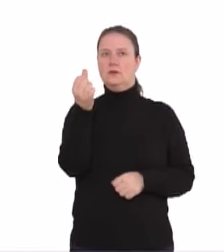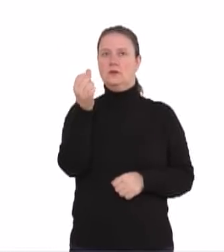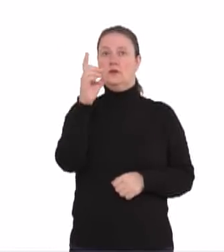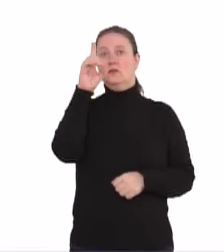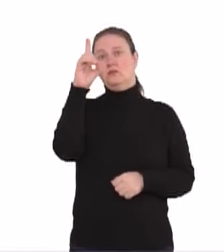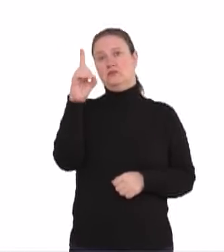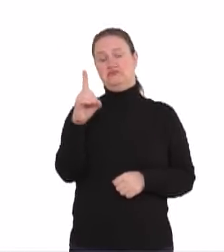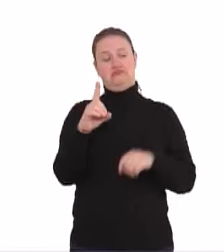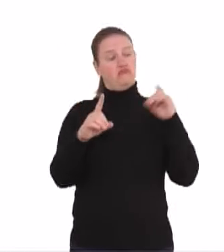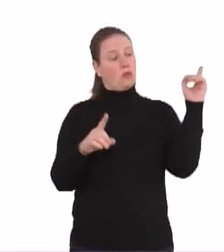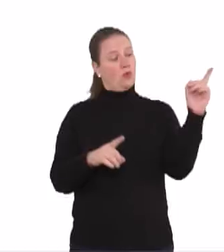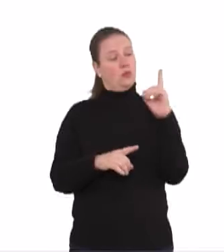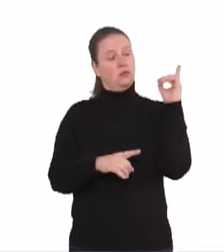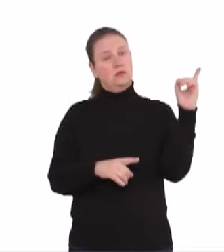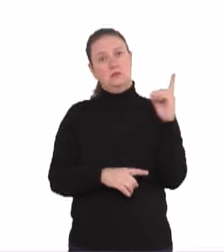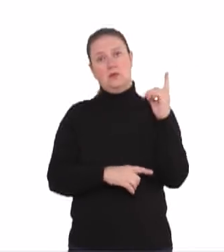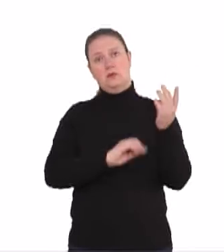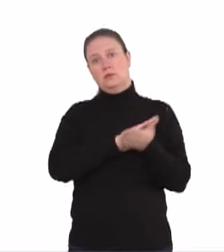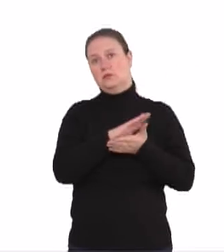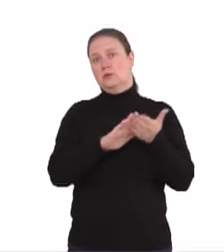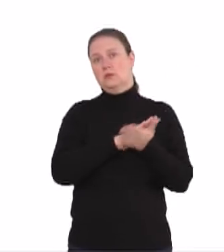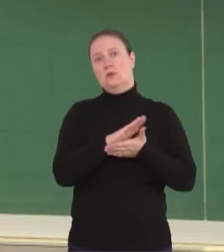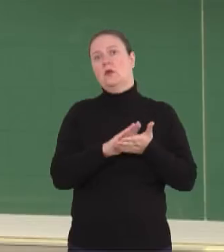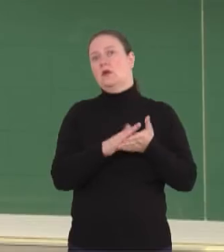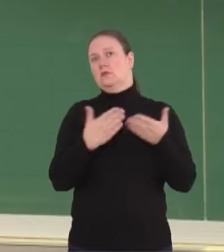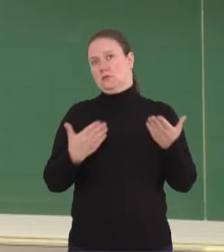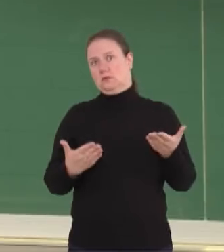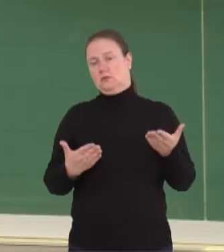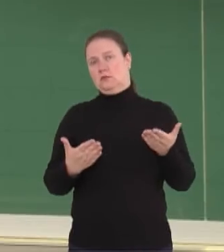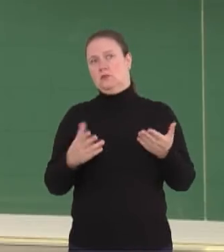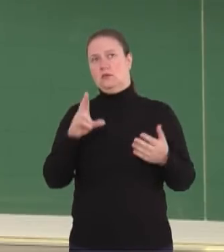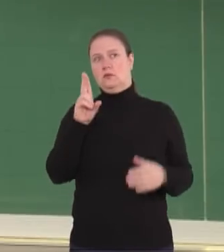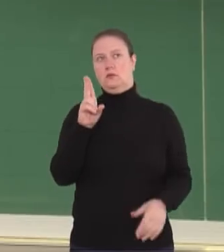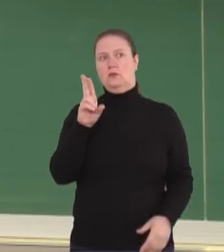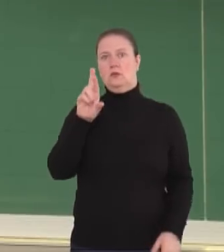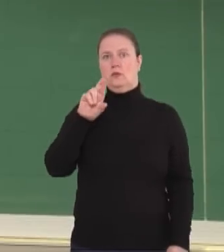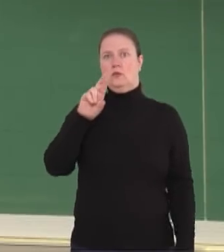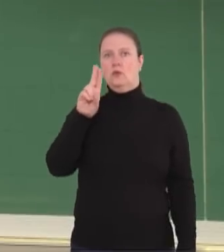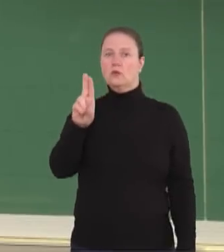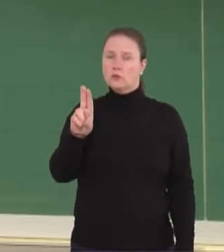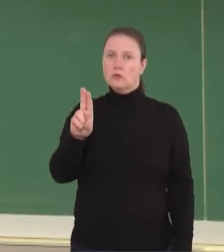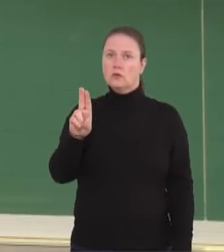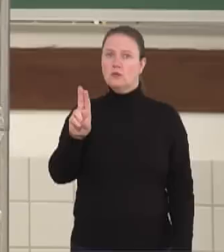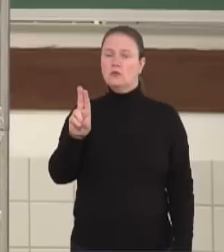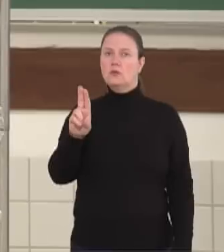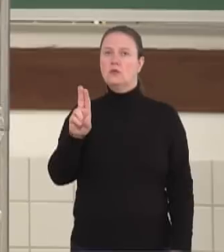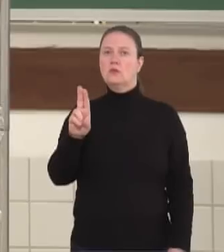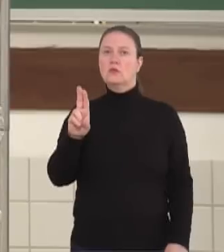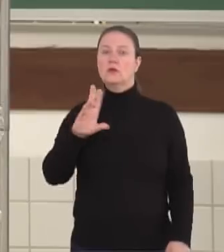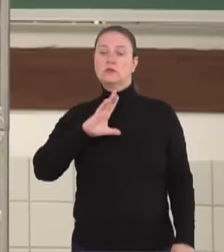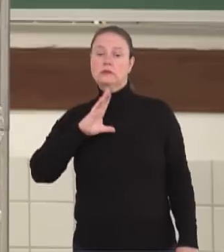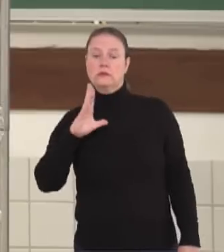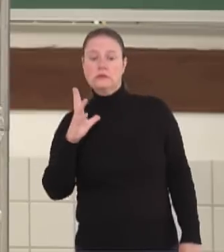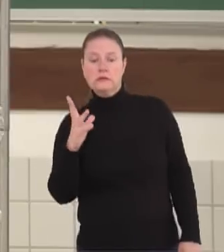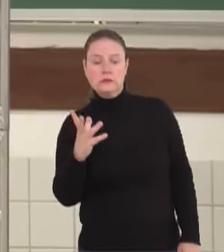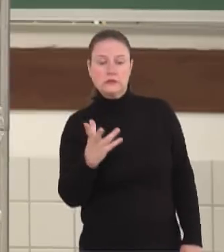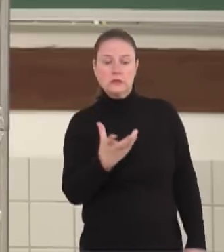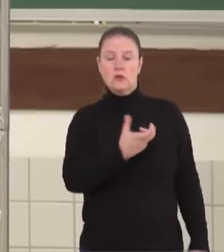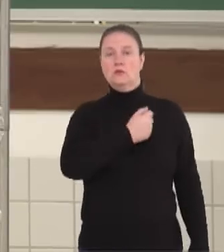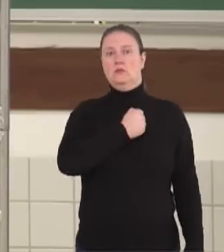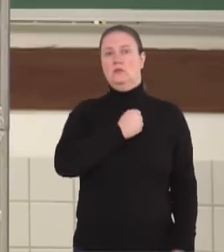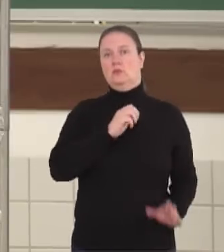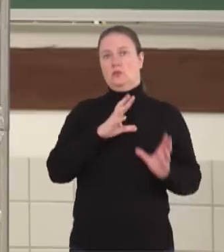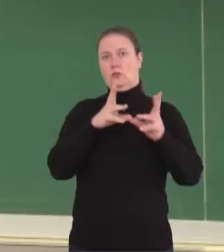nada. Depois a gente viu a importância, né, do Uru. Afinal de contas, foi o Uru que acabou salvando ali todos daquela